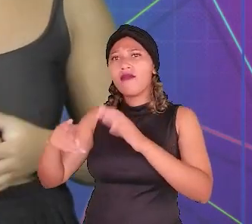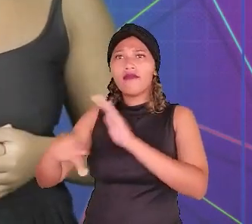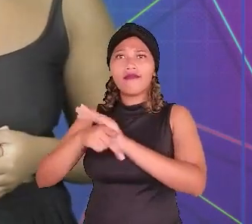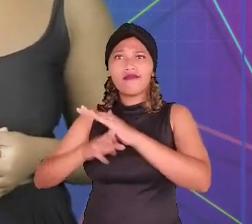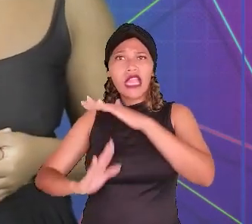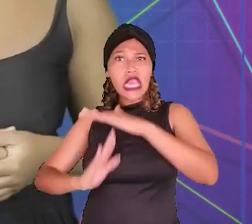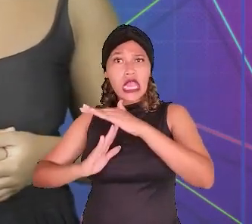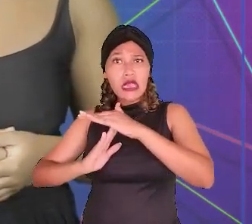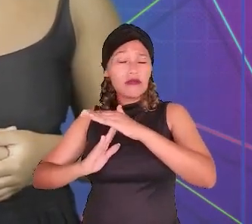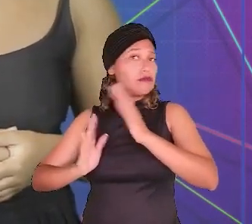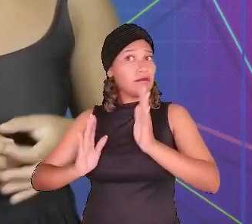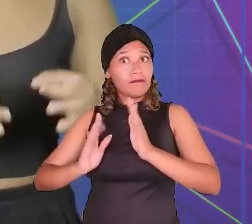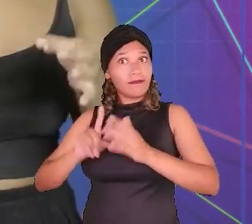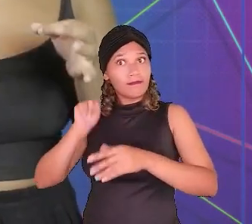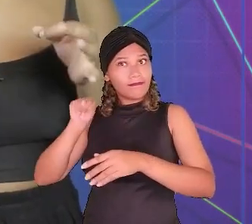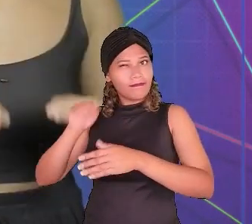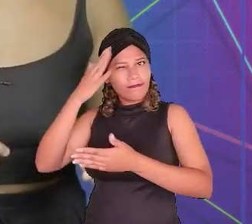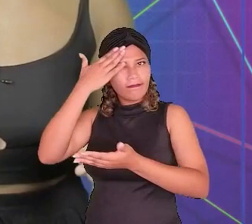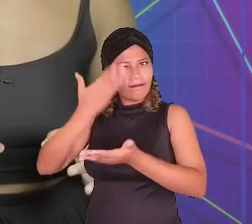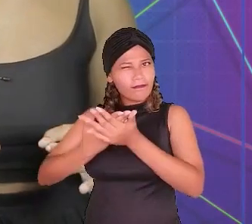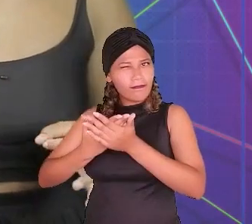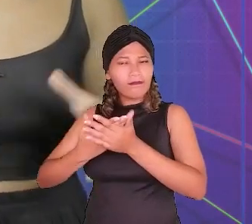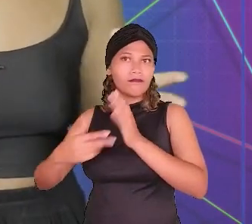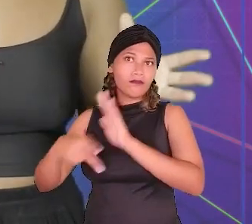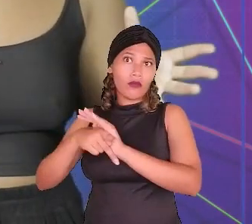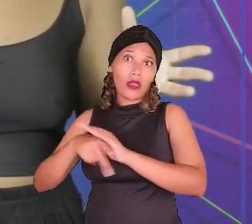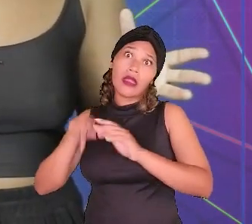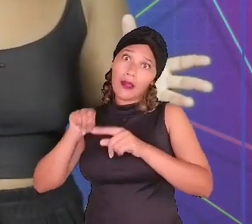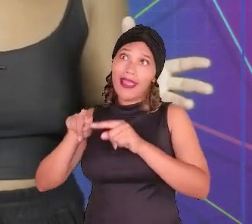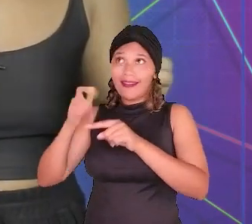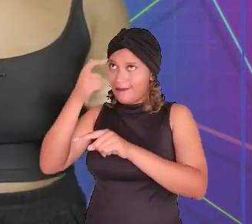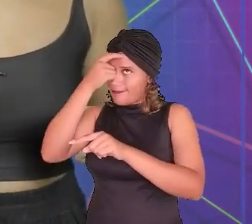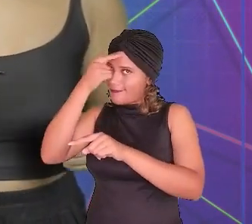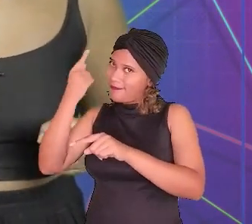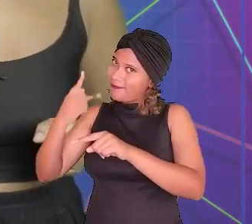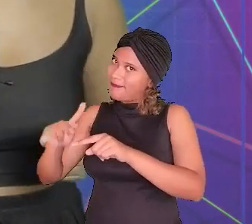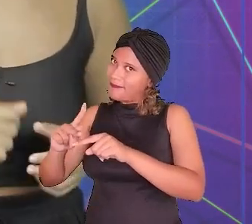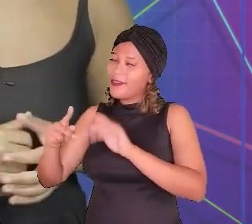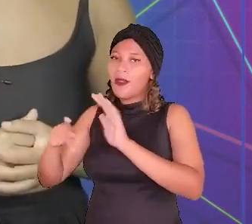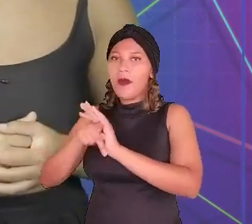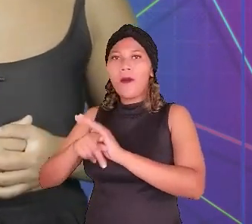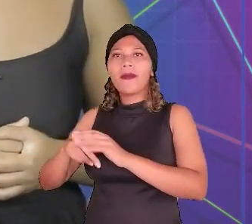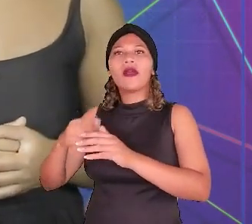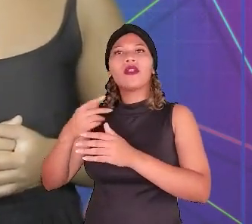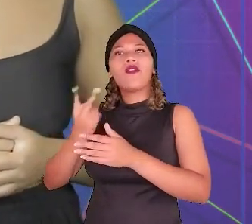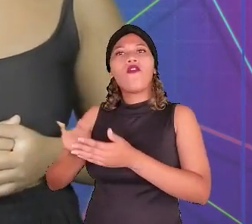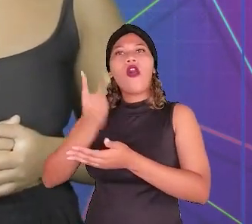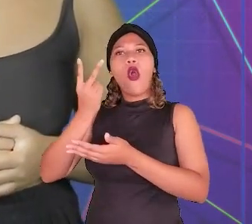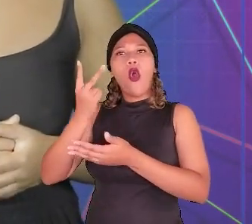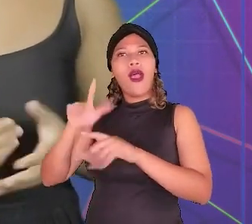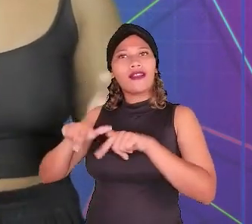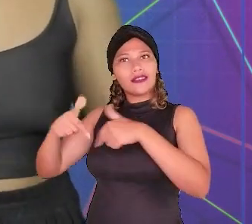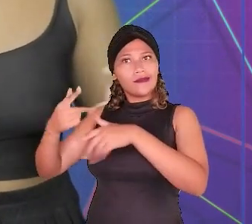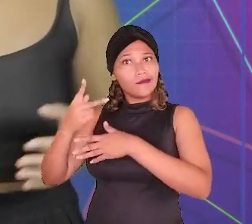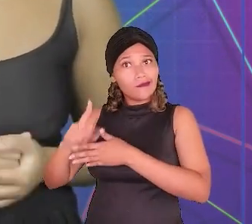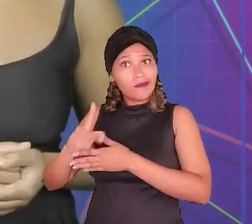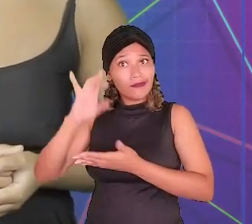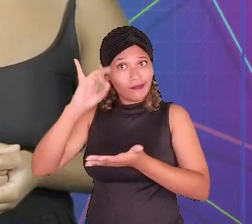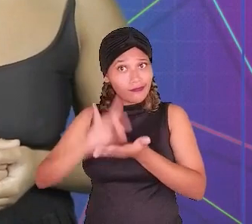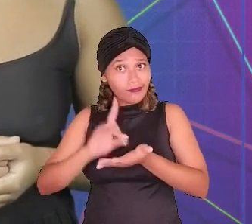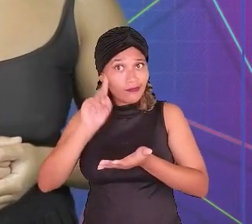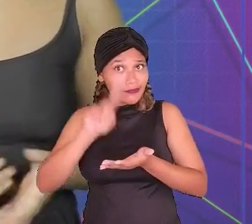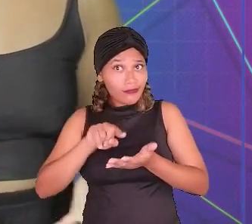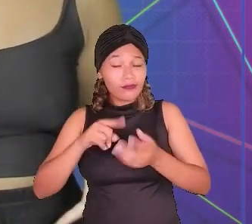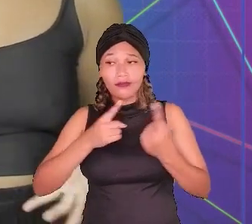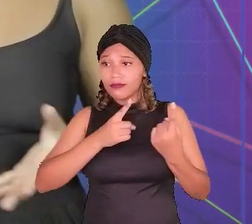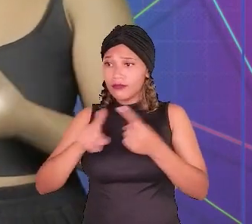jogado como obstáculo? Ela acredita, pelo menos na sua mente, na validade de suas ações? Ela é